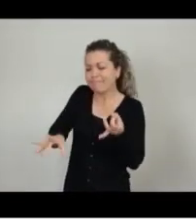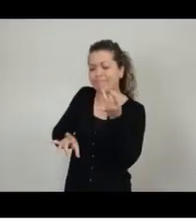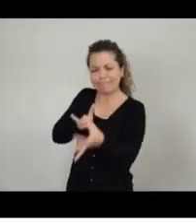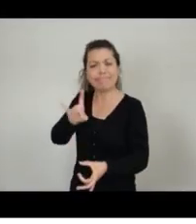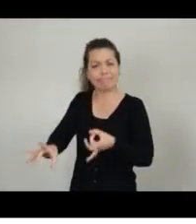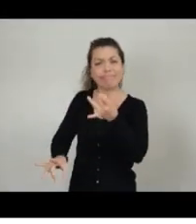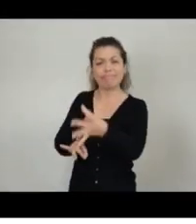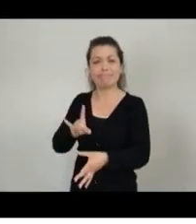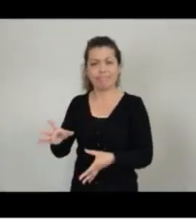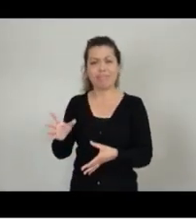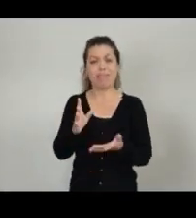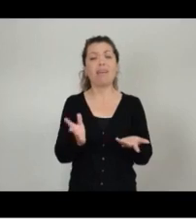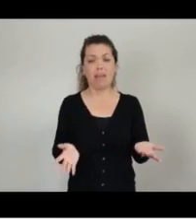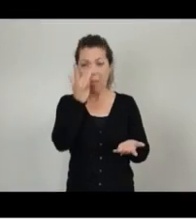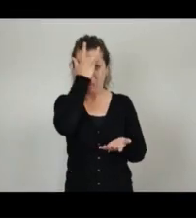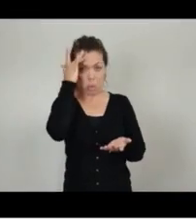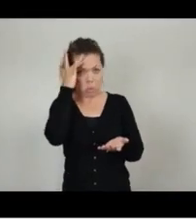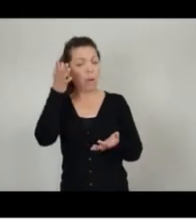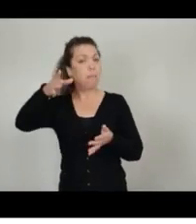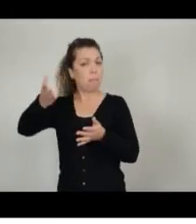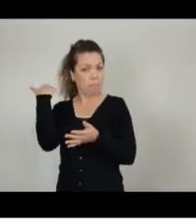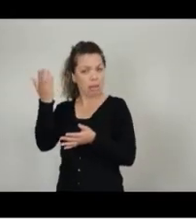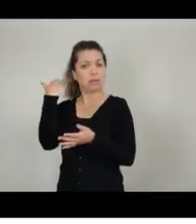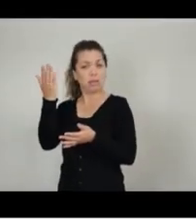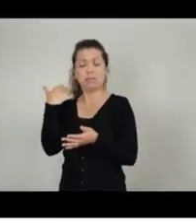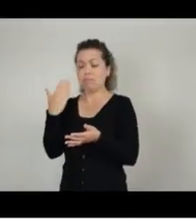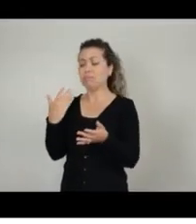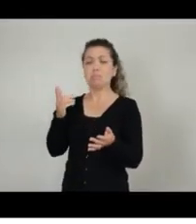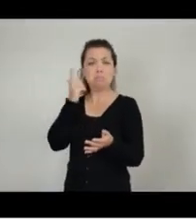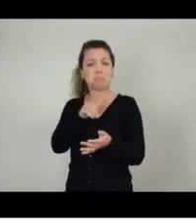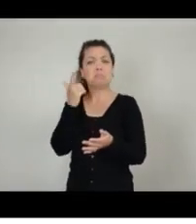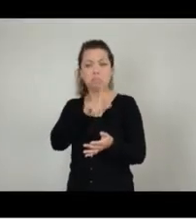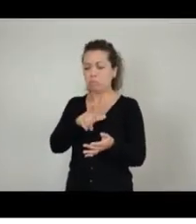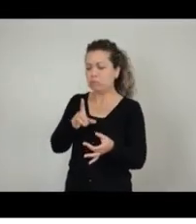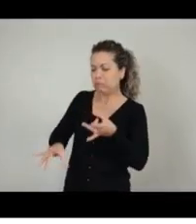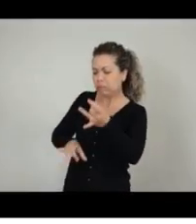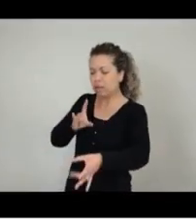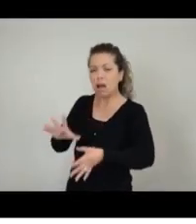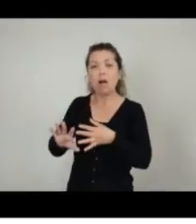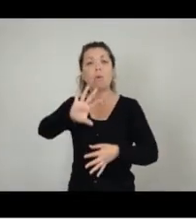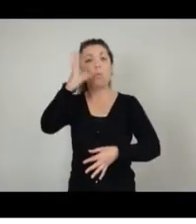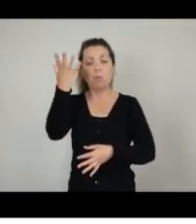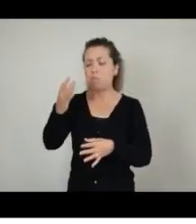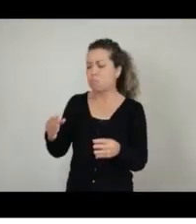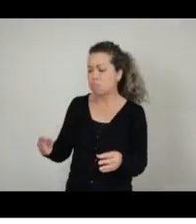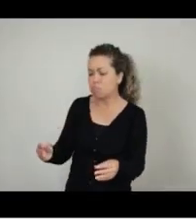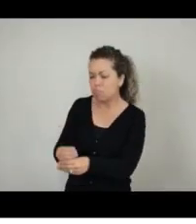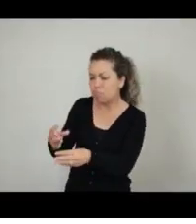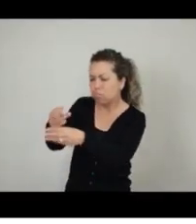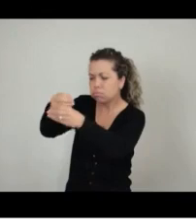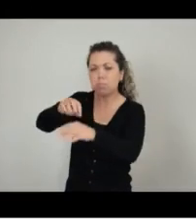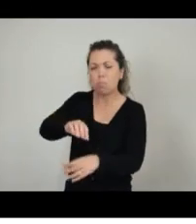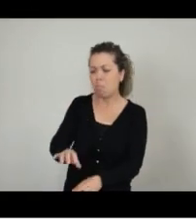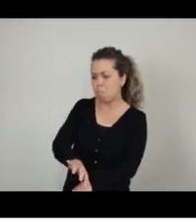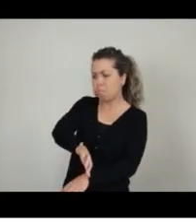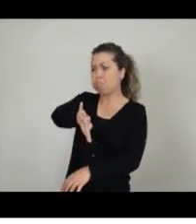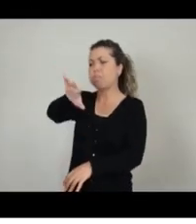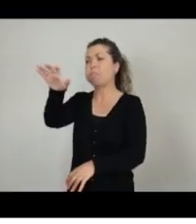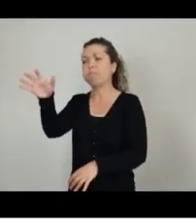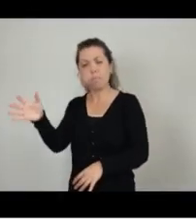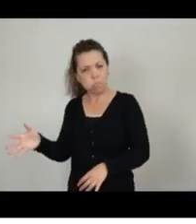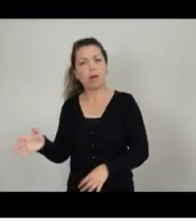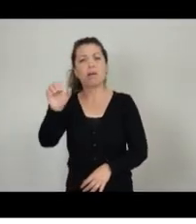Antes mesmo da mudança do núcleo de povoamento em meados do século XVI, já corriam notícias sobre as riquezas que se poderiam